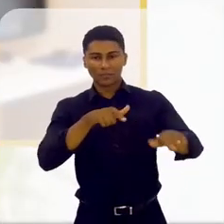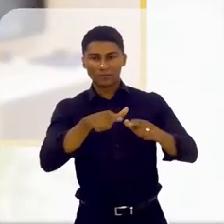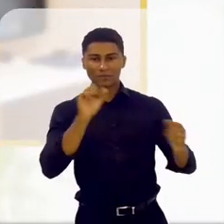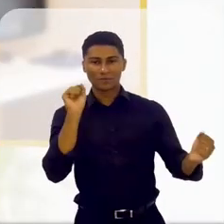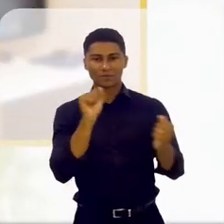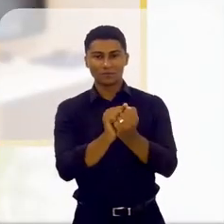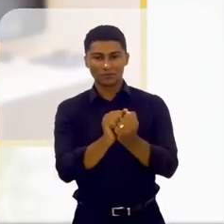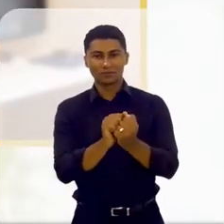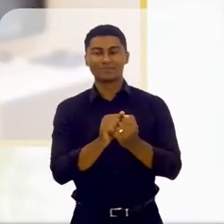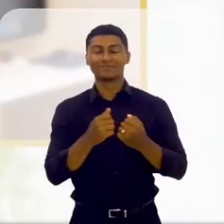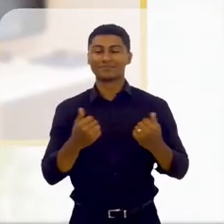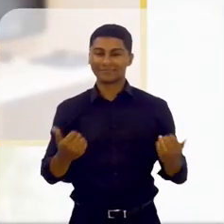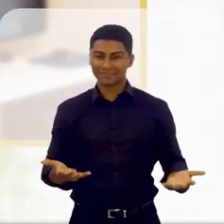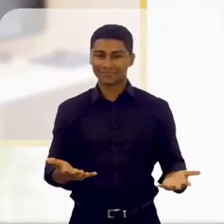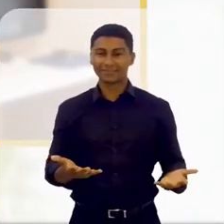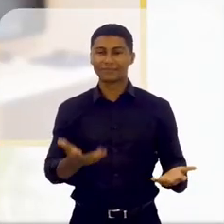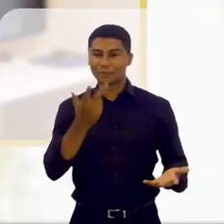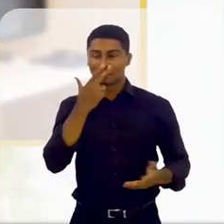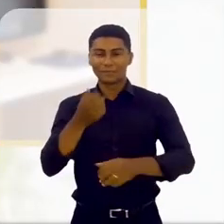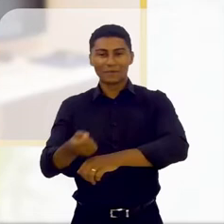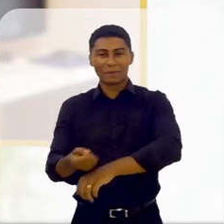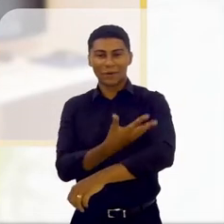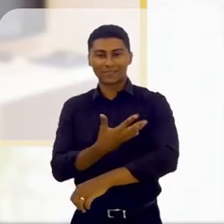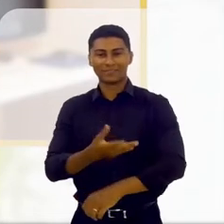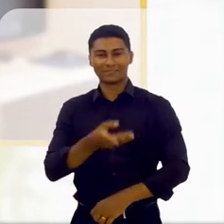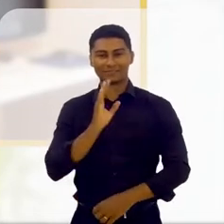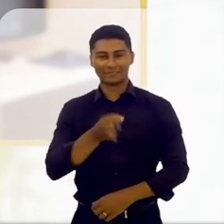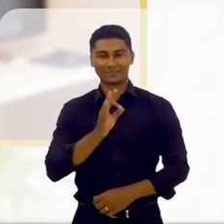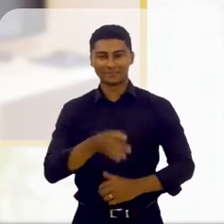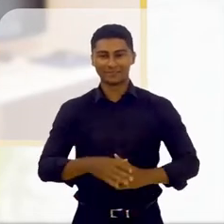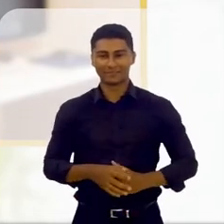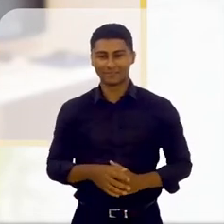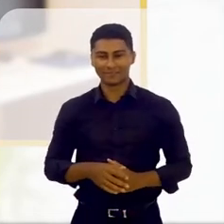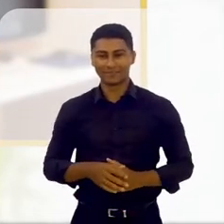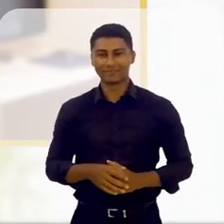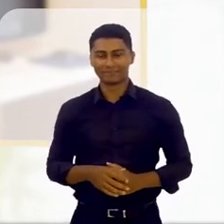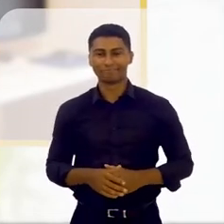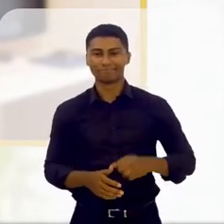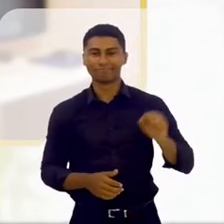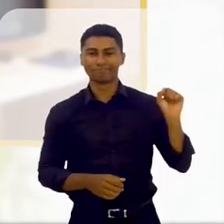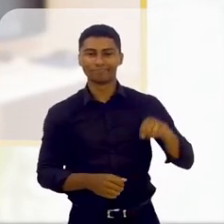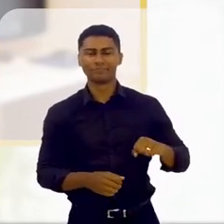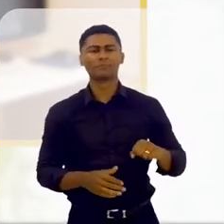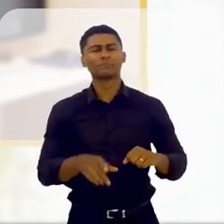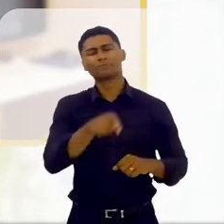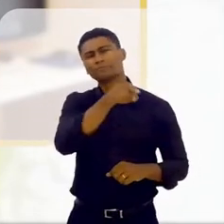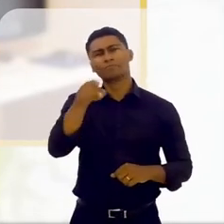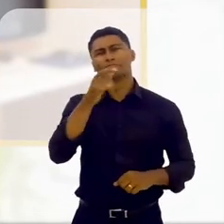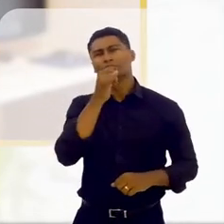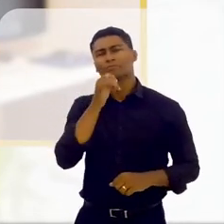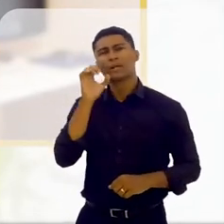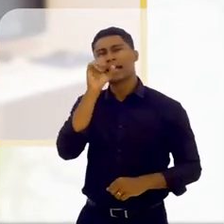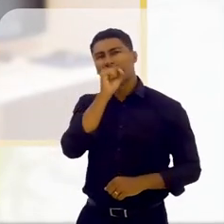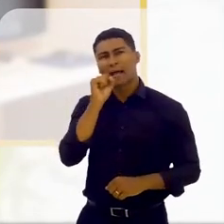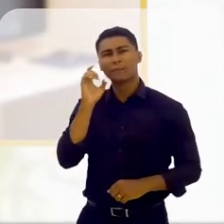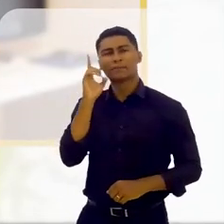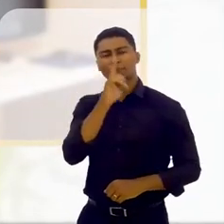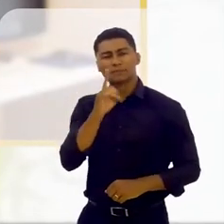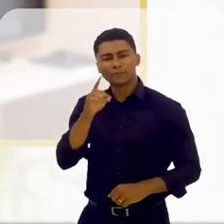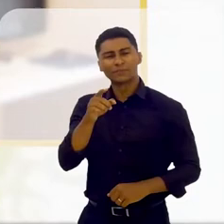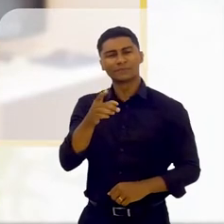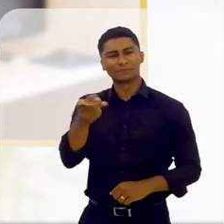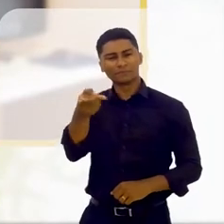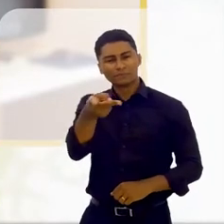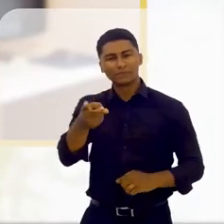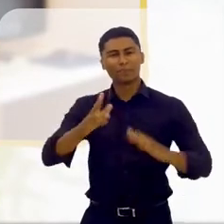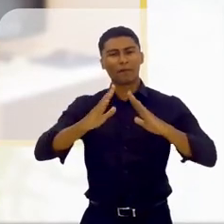com aquela pessoa, é realmente uma emoção muito grande. Sim, Mas como é sim. que eram os fins de semana lá na